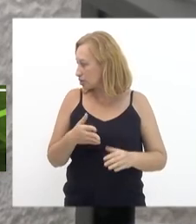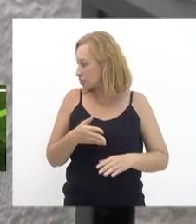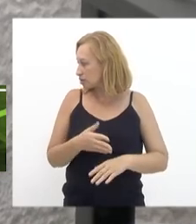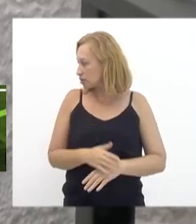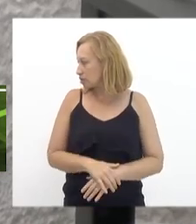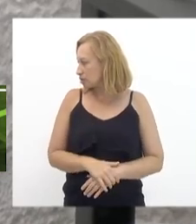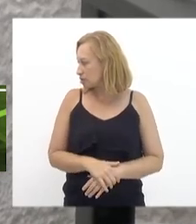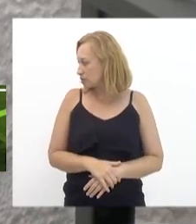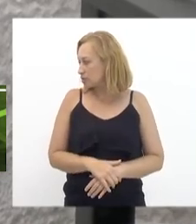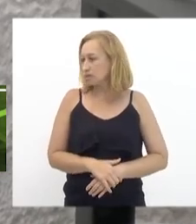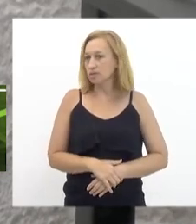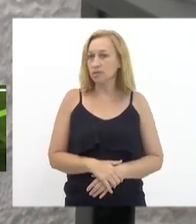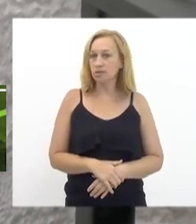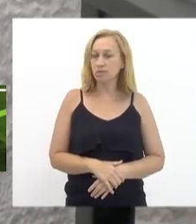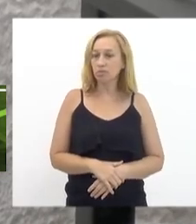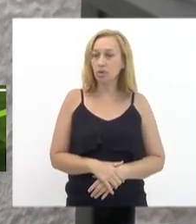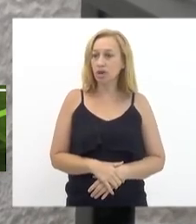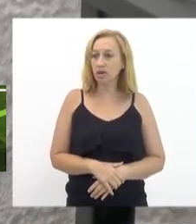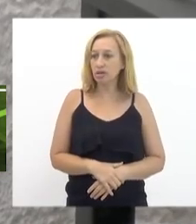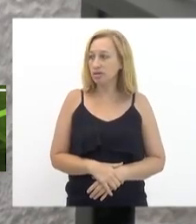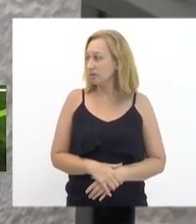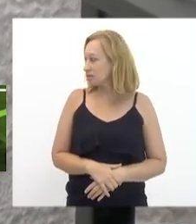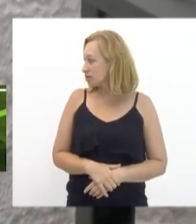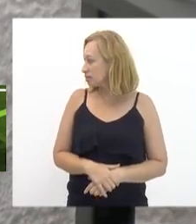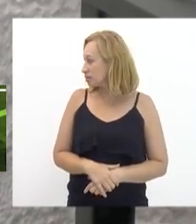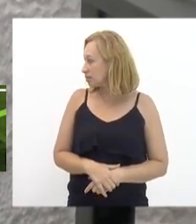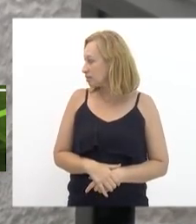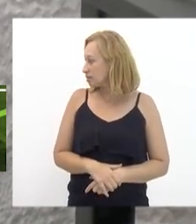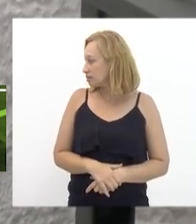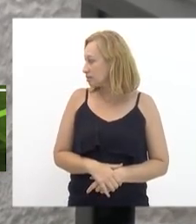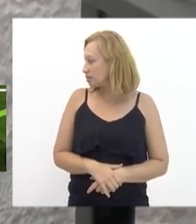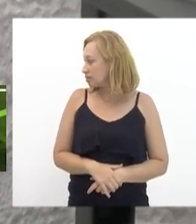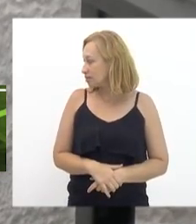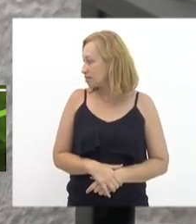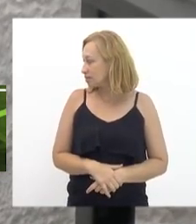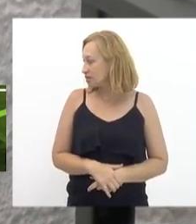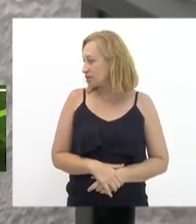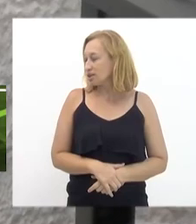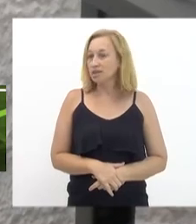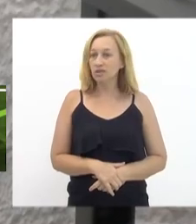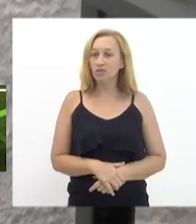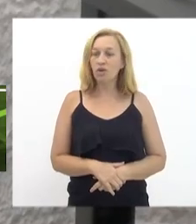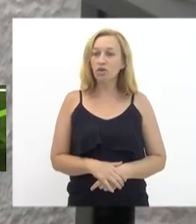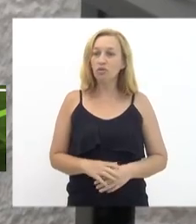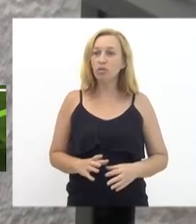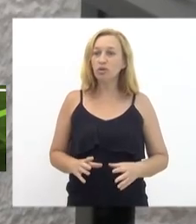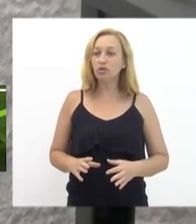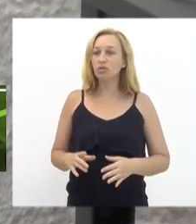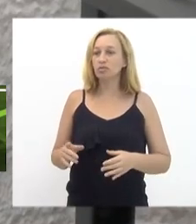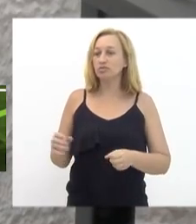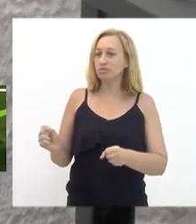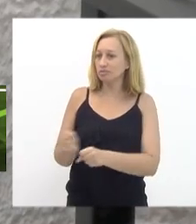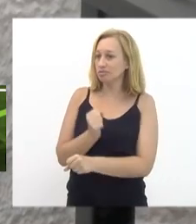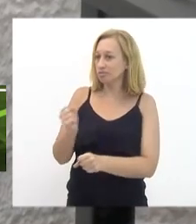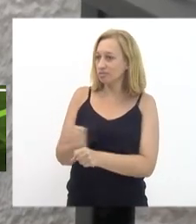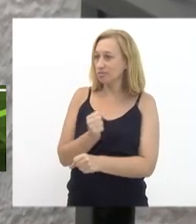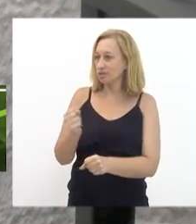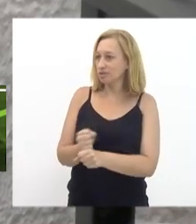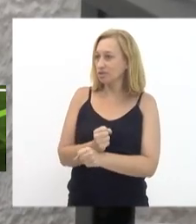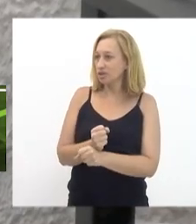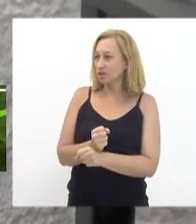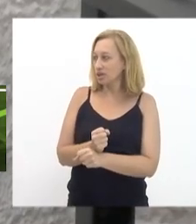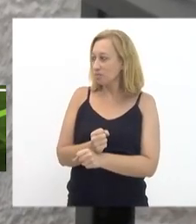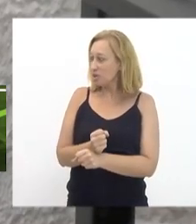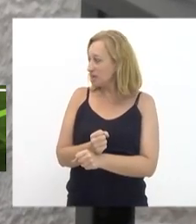a emop vai entrar em campo construindo e a seinfra também já está construindo esse por exemplo